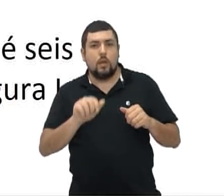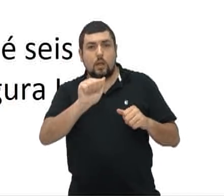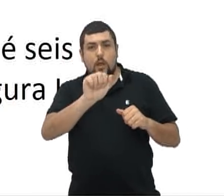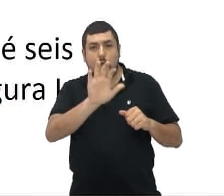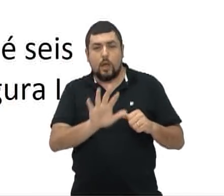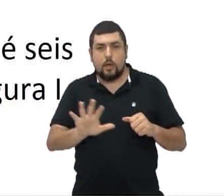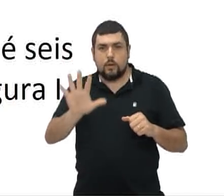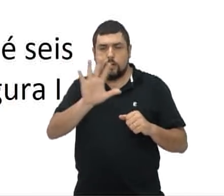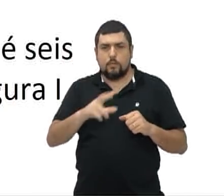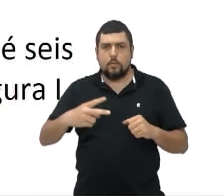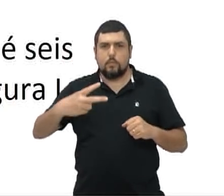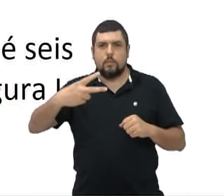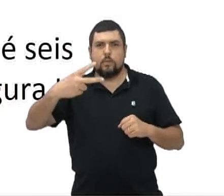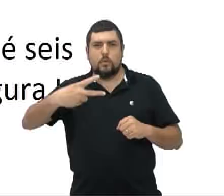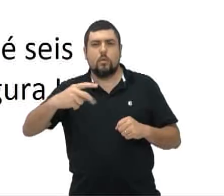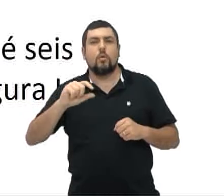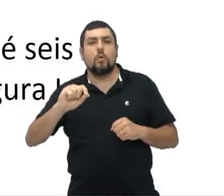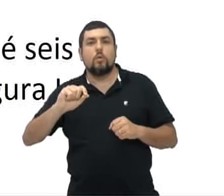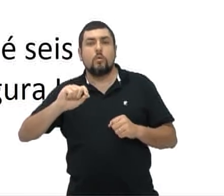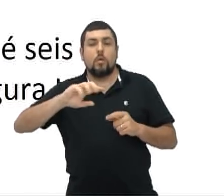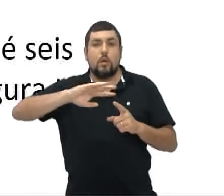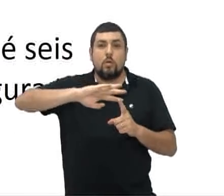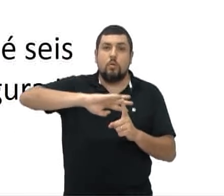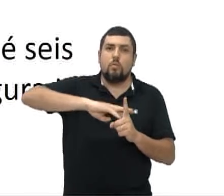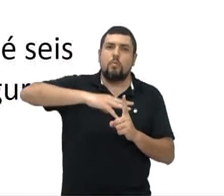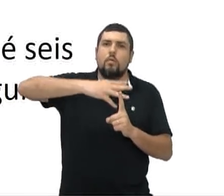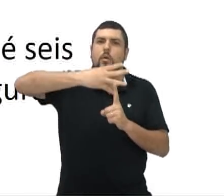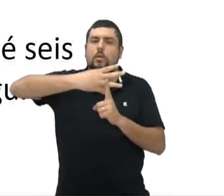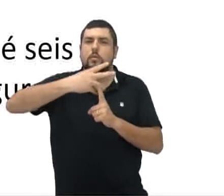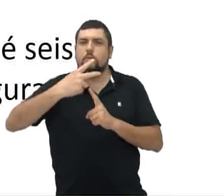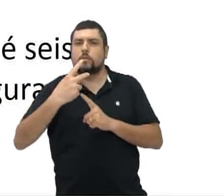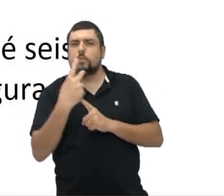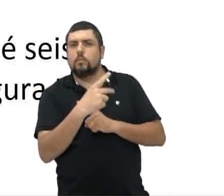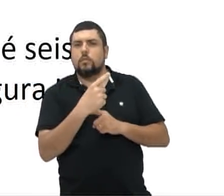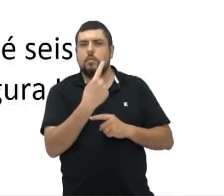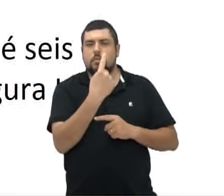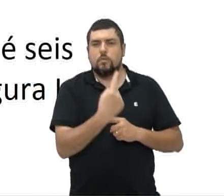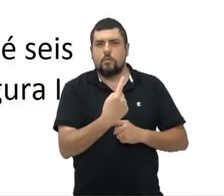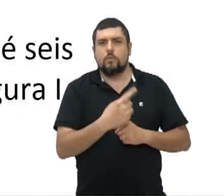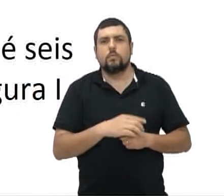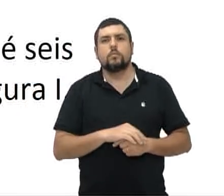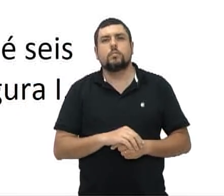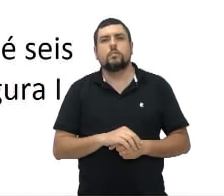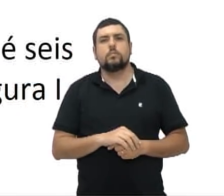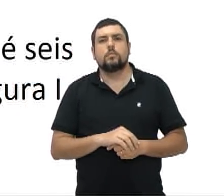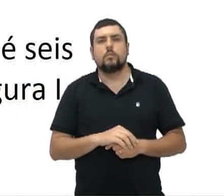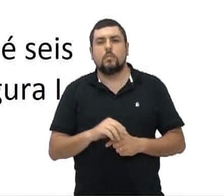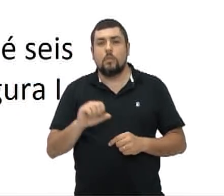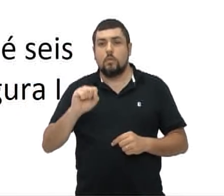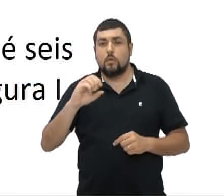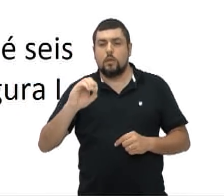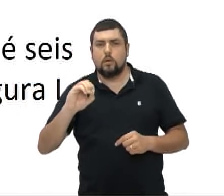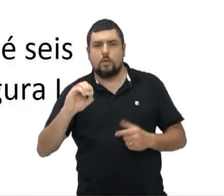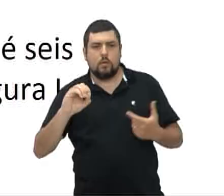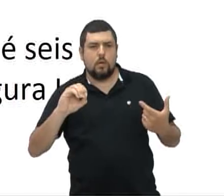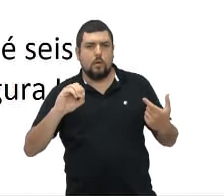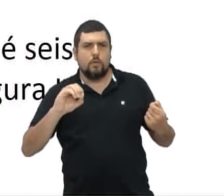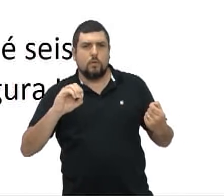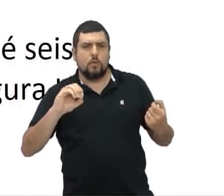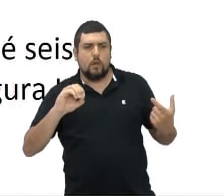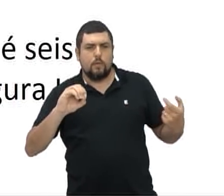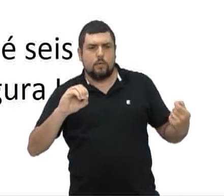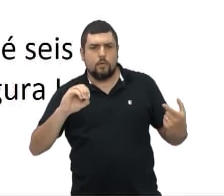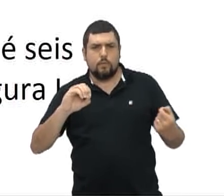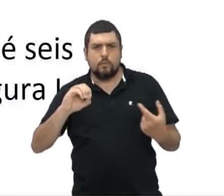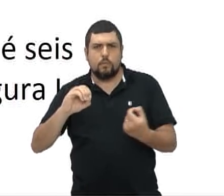2, ela é 4 vezes a área da figura 1. 80, quantas vezes 20 cabe em 80?